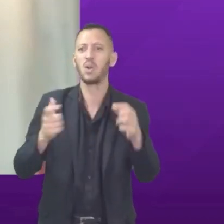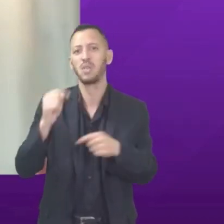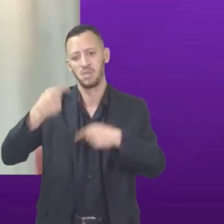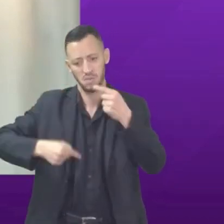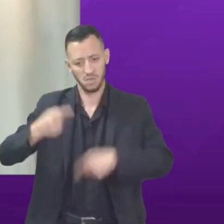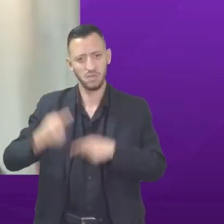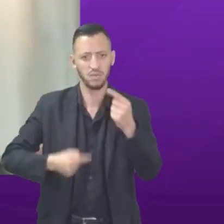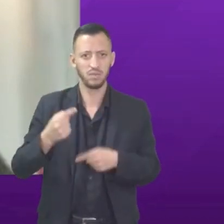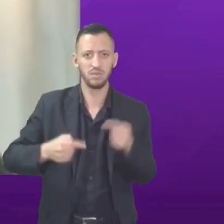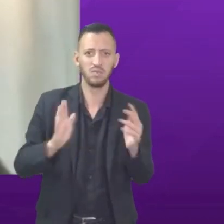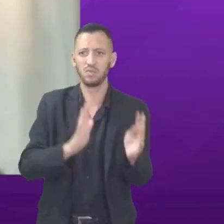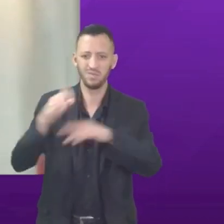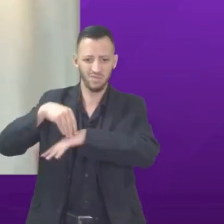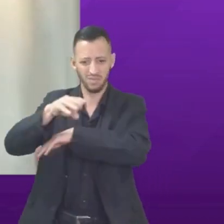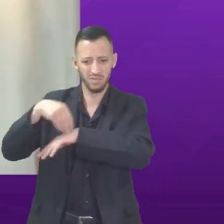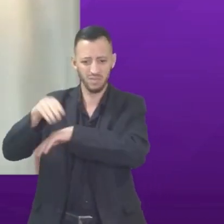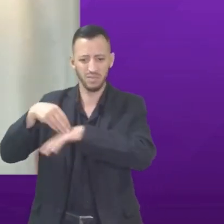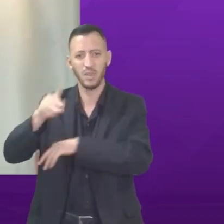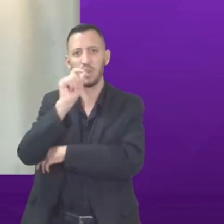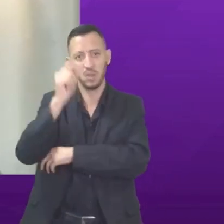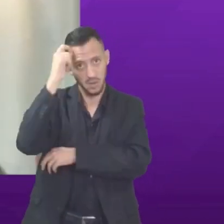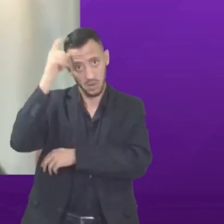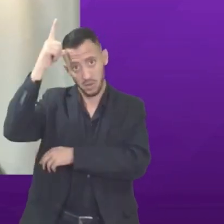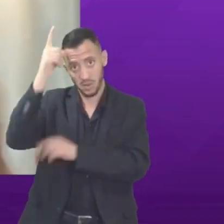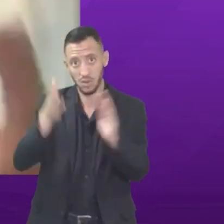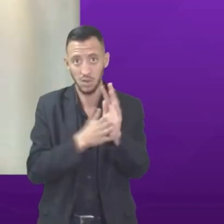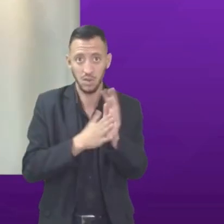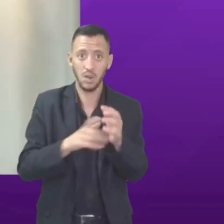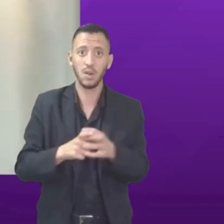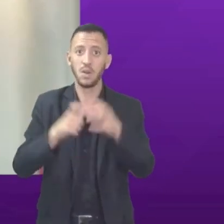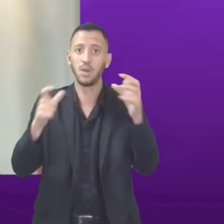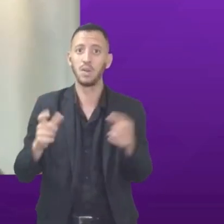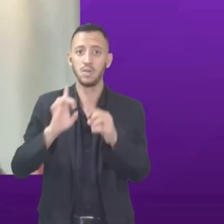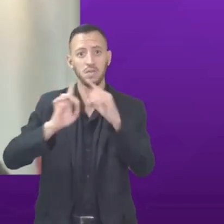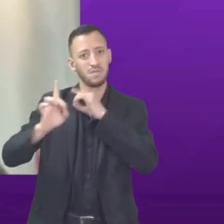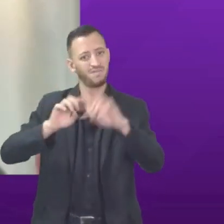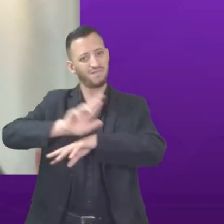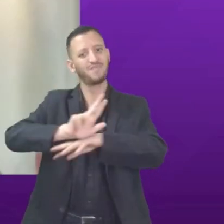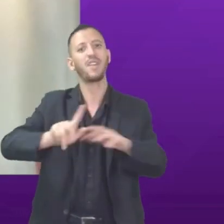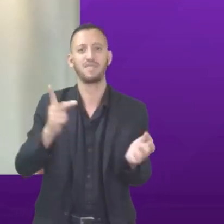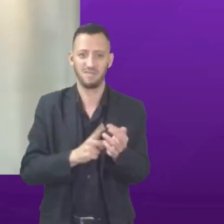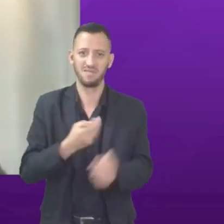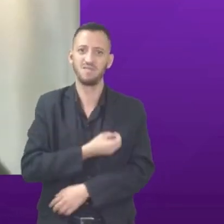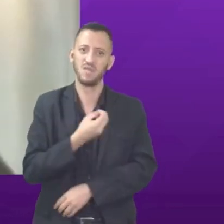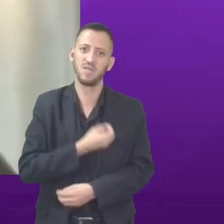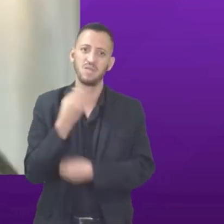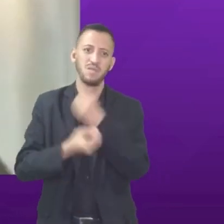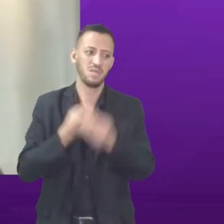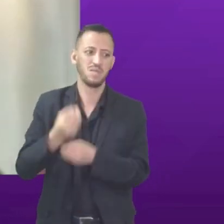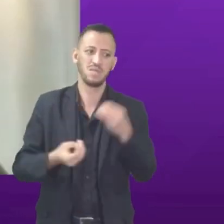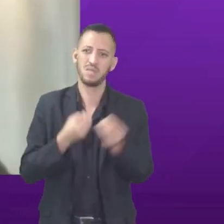discussões, essa parte do compartilhamento de conhecimento, proporcionar um maior diálogo entre diferentes realidades. Então, a gente comentou muito